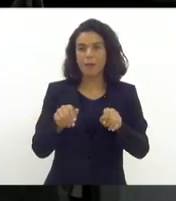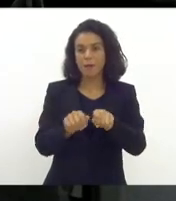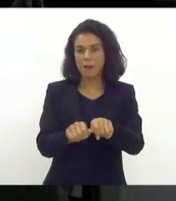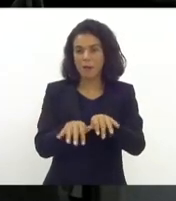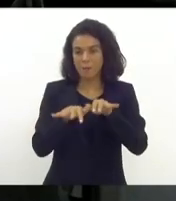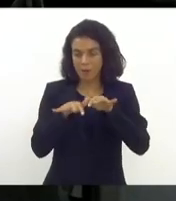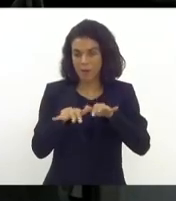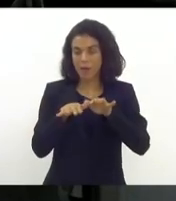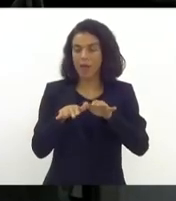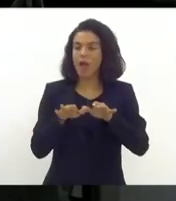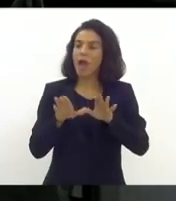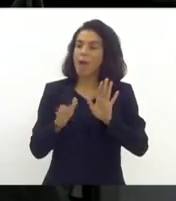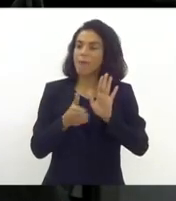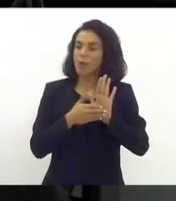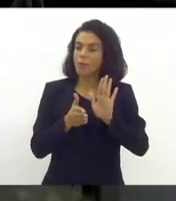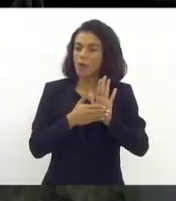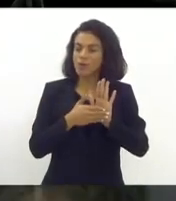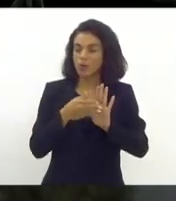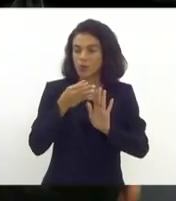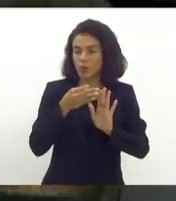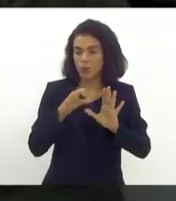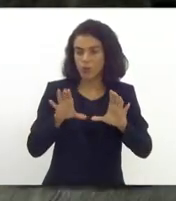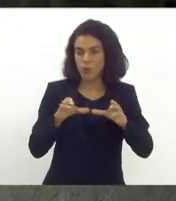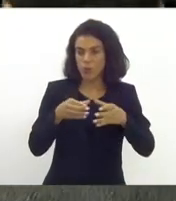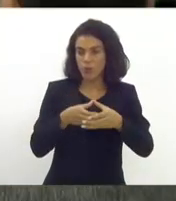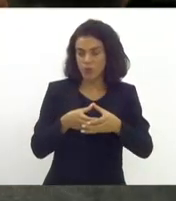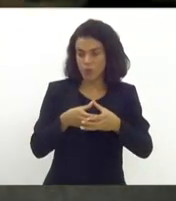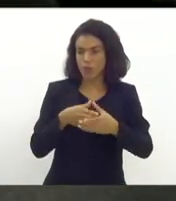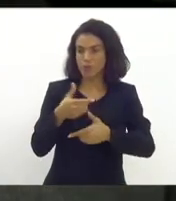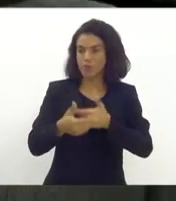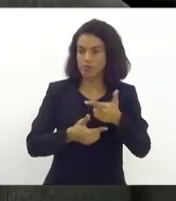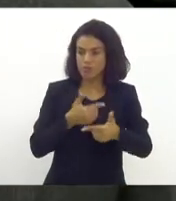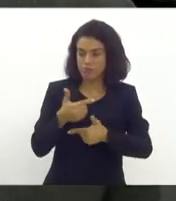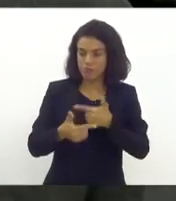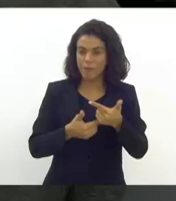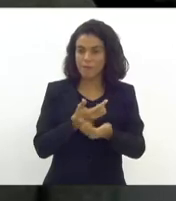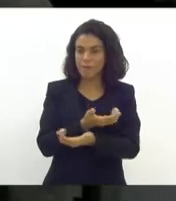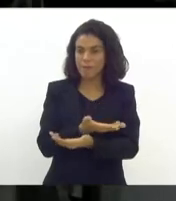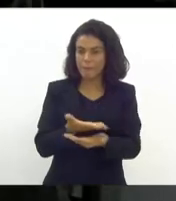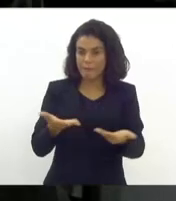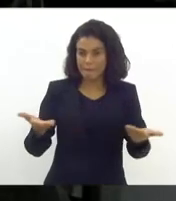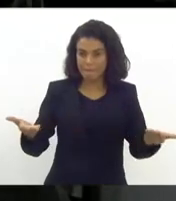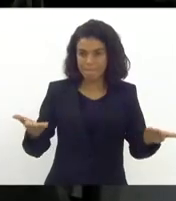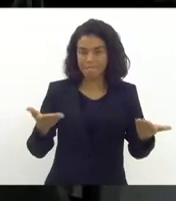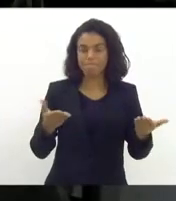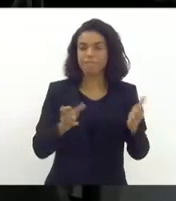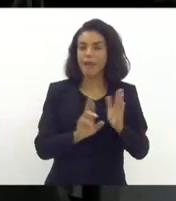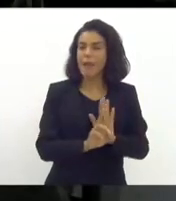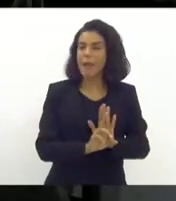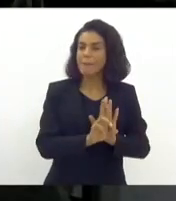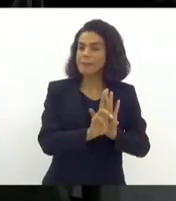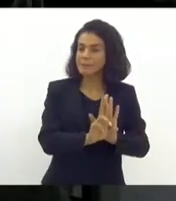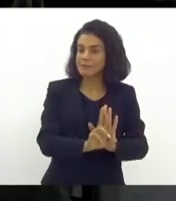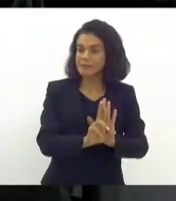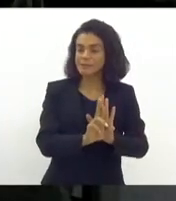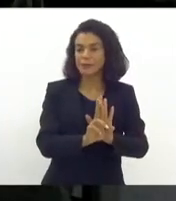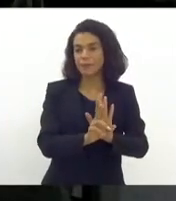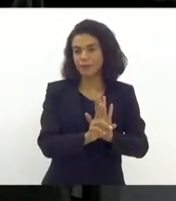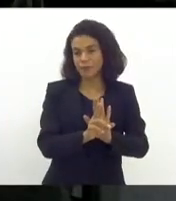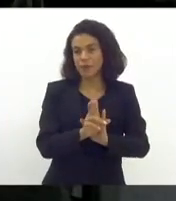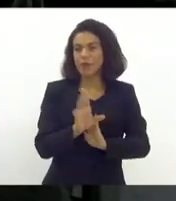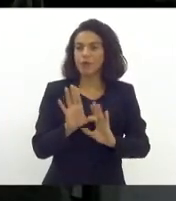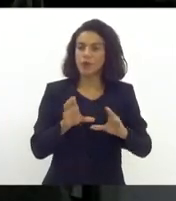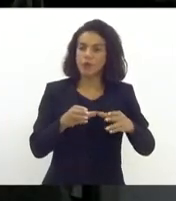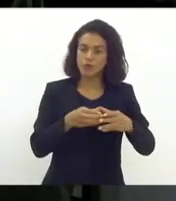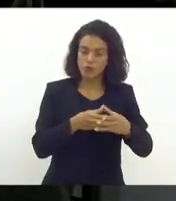proposta do grupo de trabalho foi tirada de tá dando voz aqui aos membros né das ligas e das federações